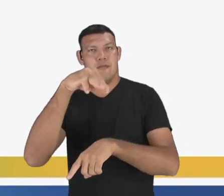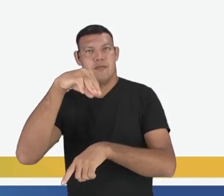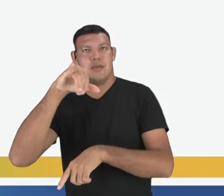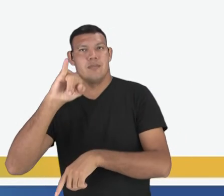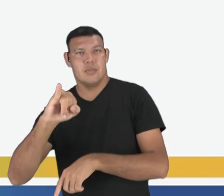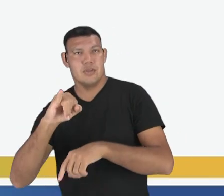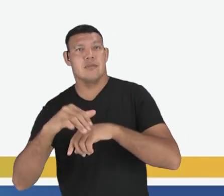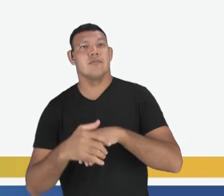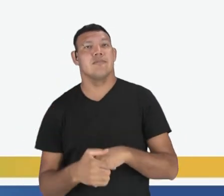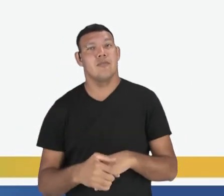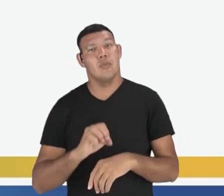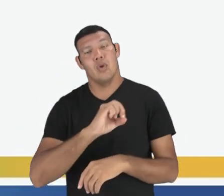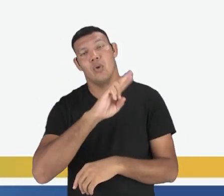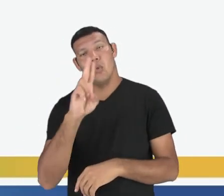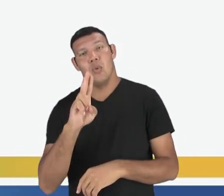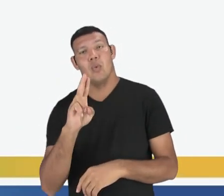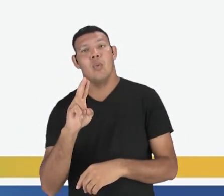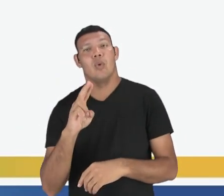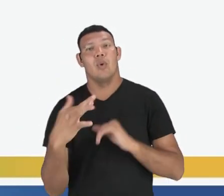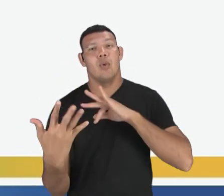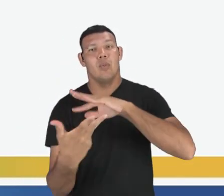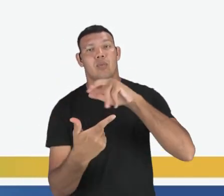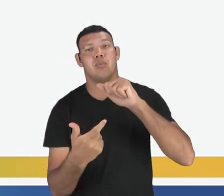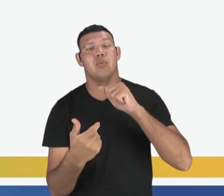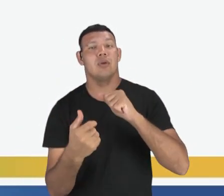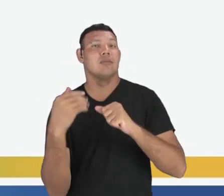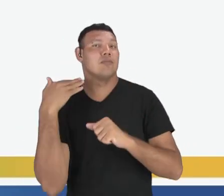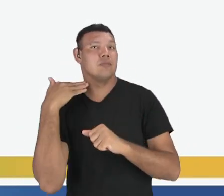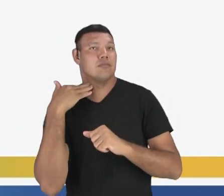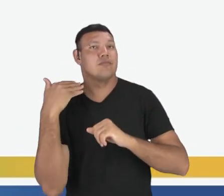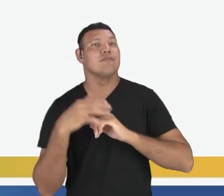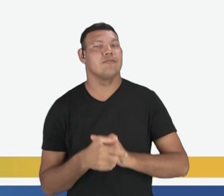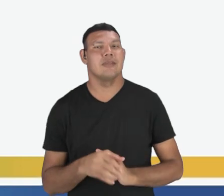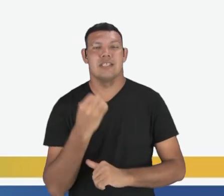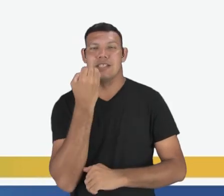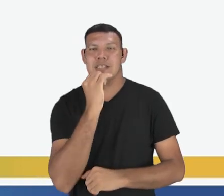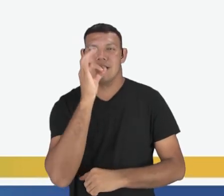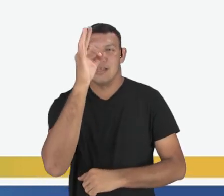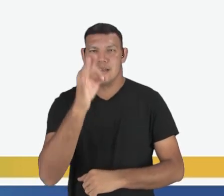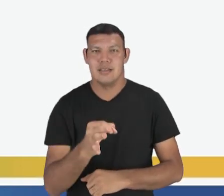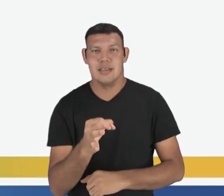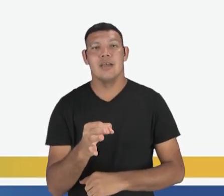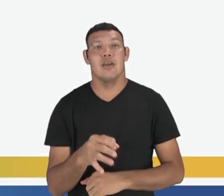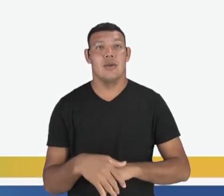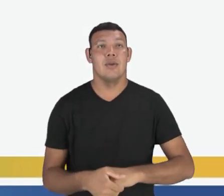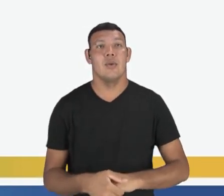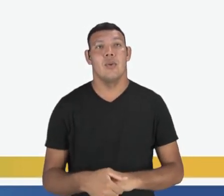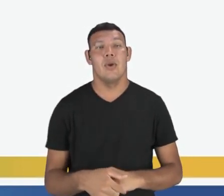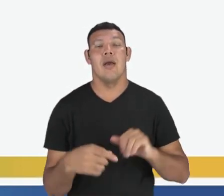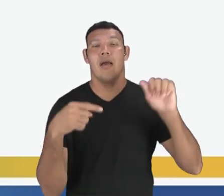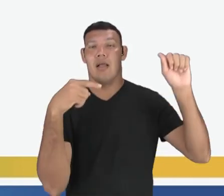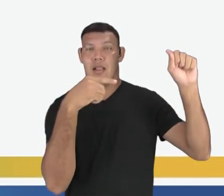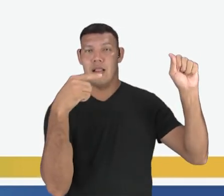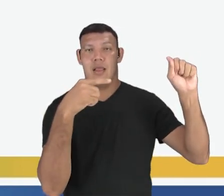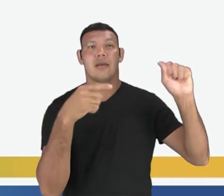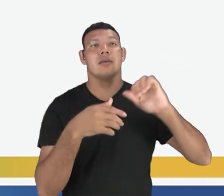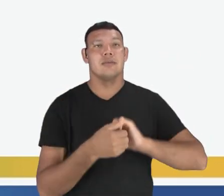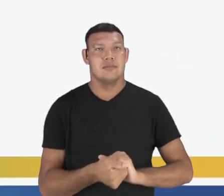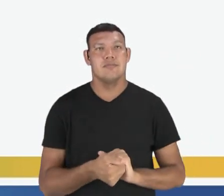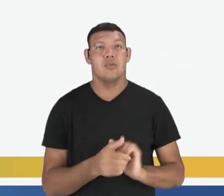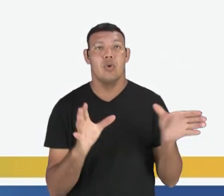que a certa é a letra A, tá certo, a gente discutiu no começo, ele não é um bloco, ele é apenas um